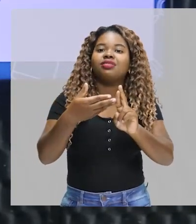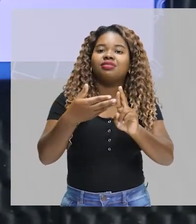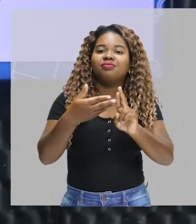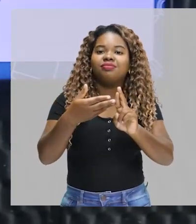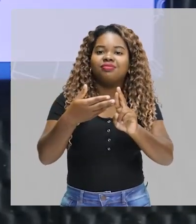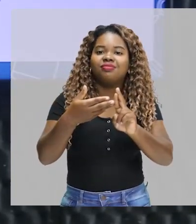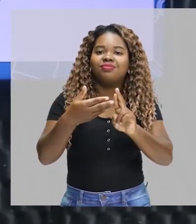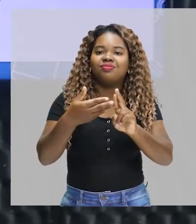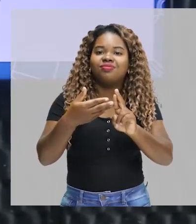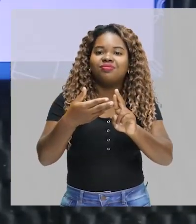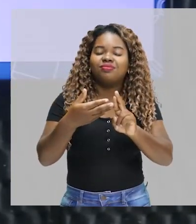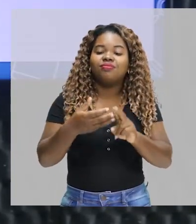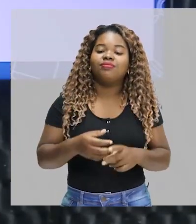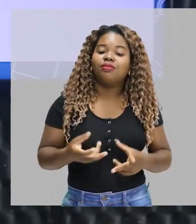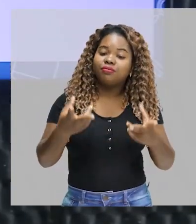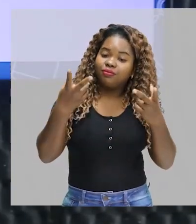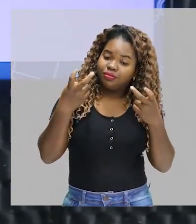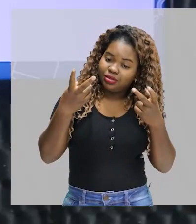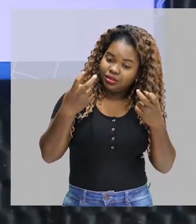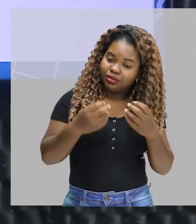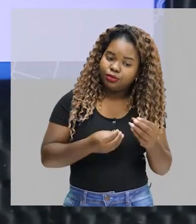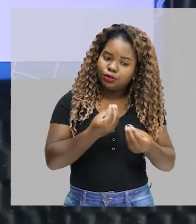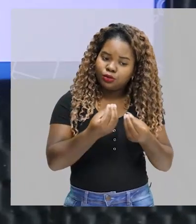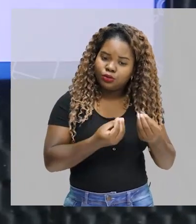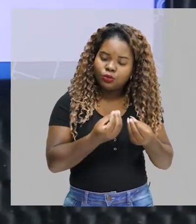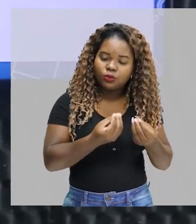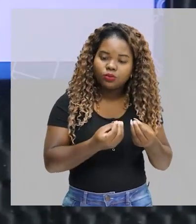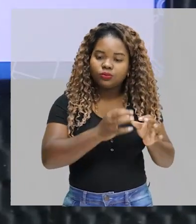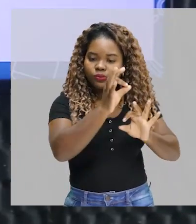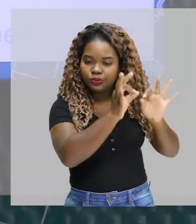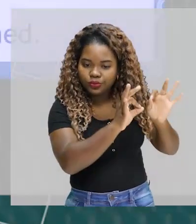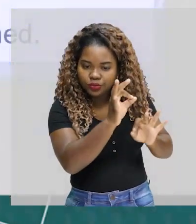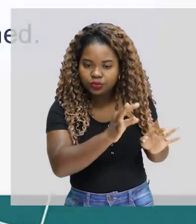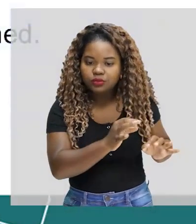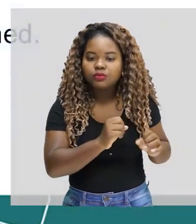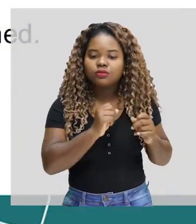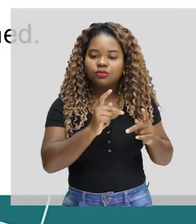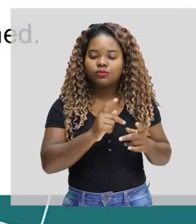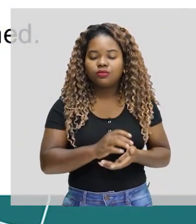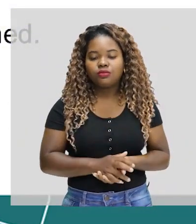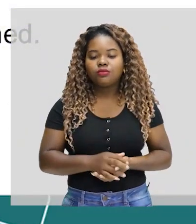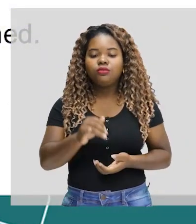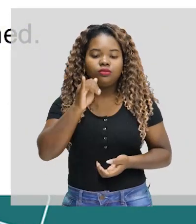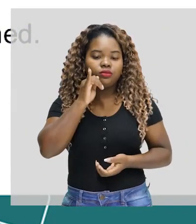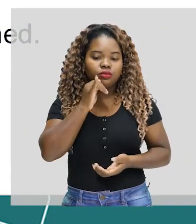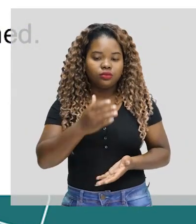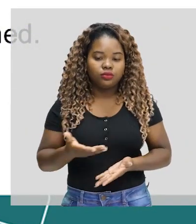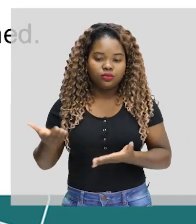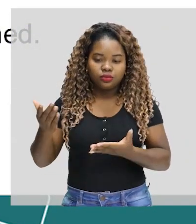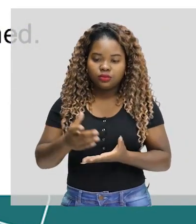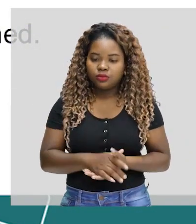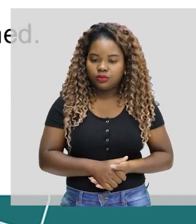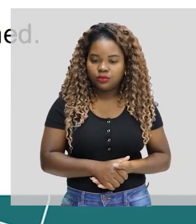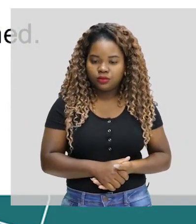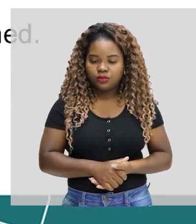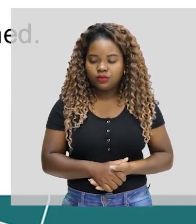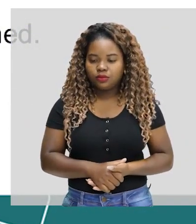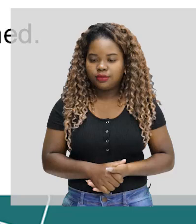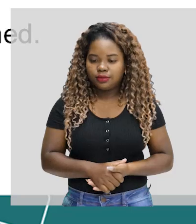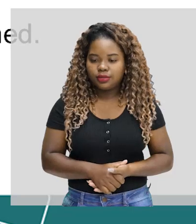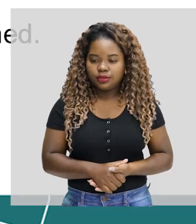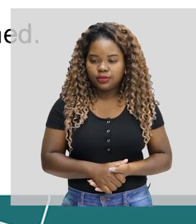observar essa construção, para construir elementos do texto. Exemplo: the professor